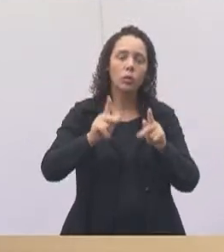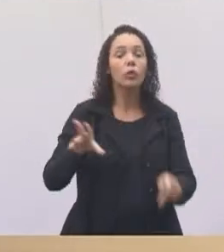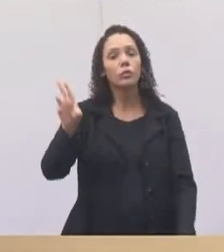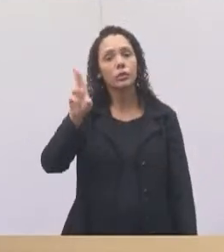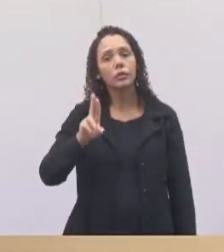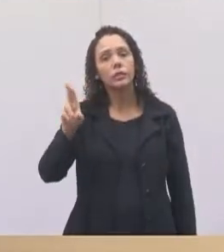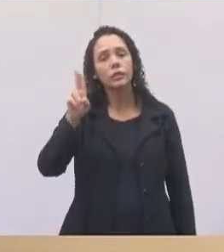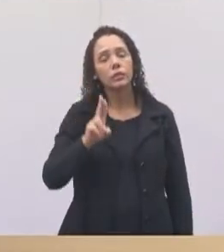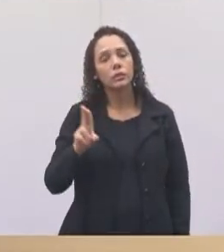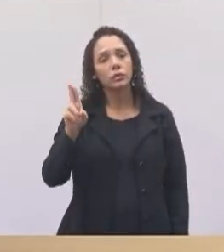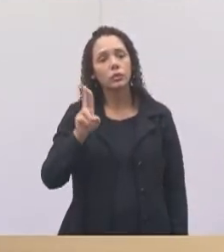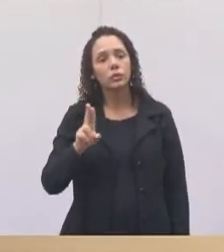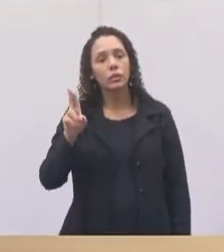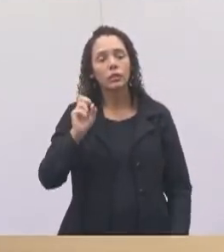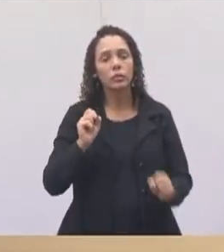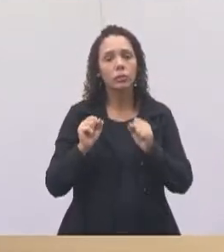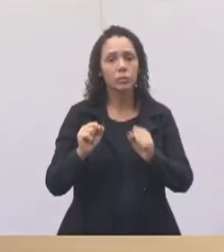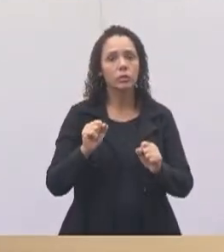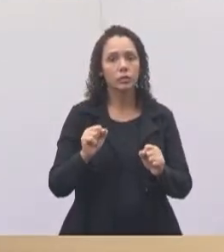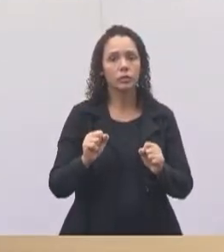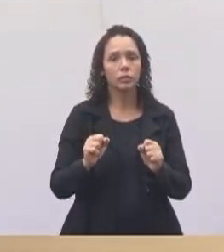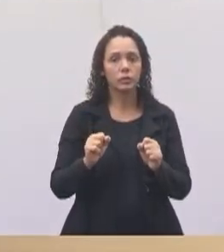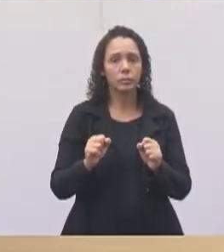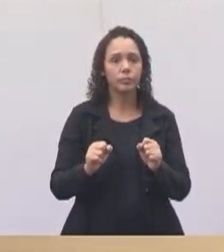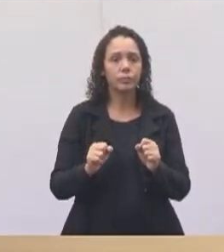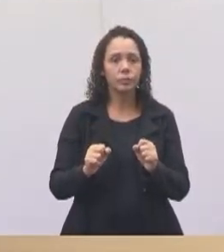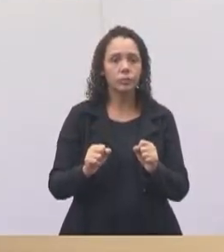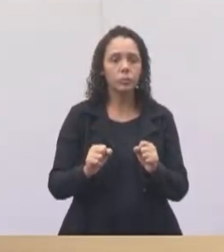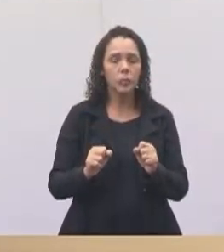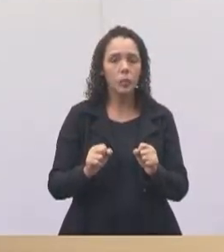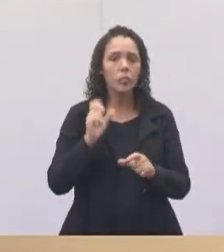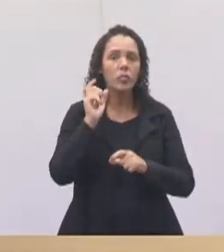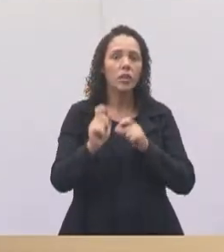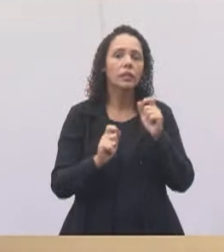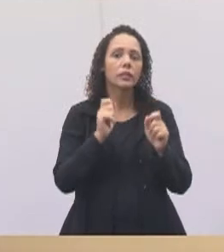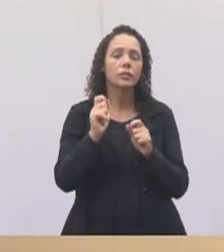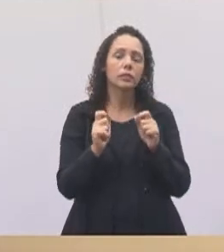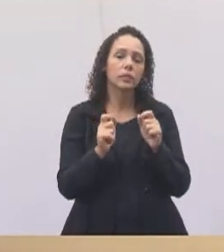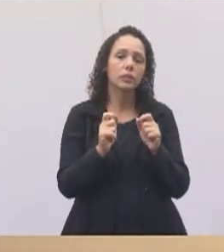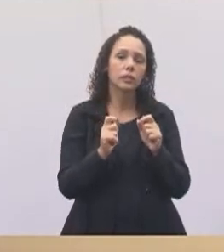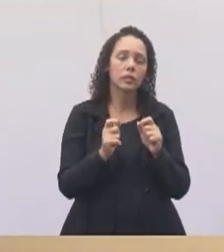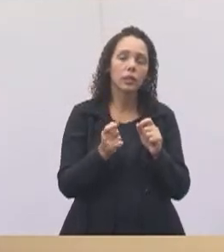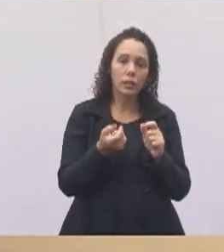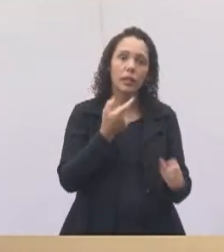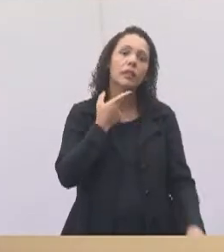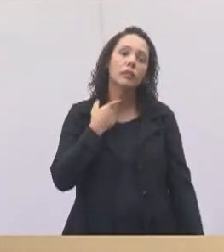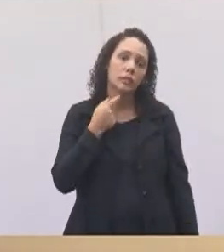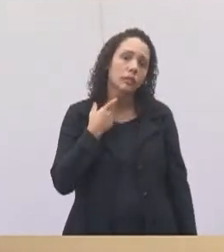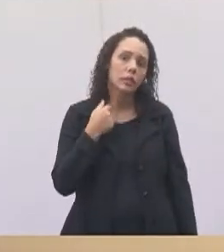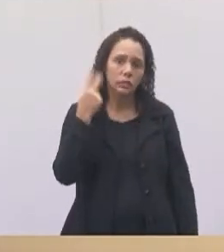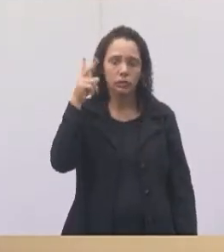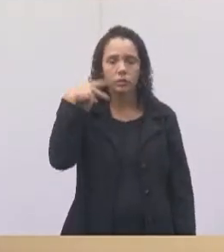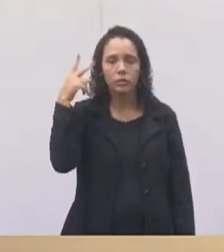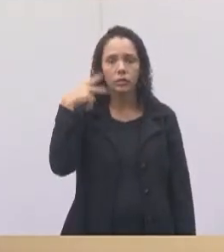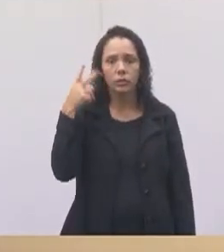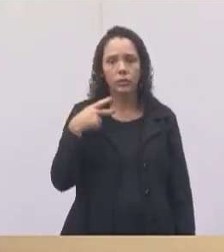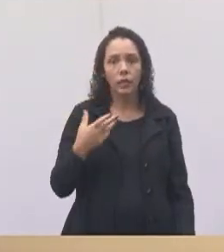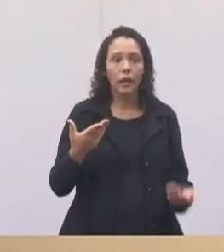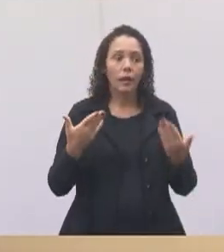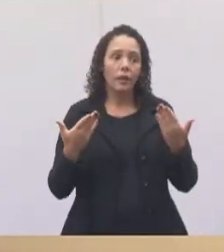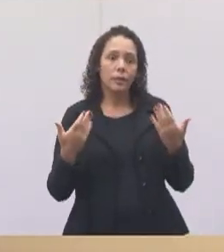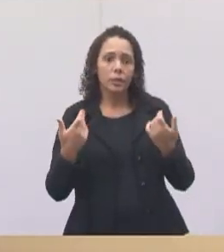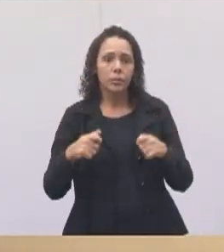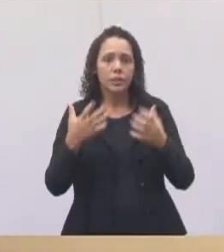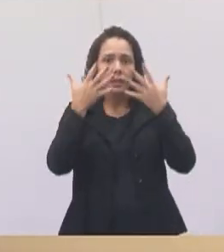útil para a população dessa cidade, que é o interesse desse vereador. Ele tem que